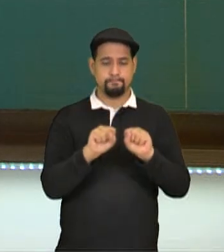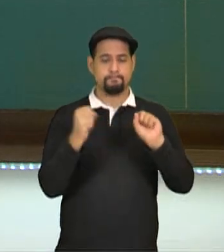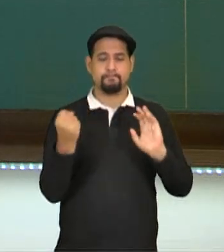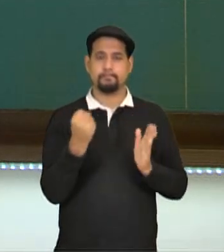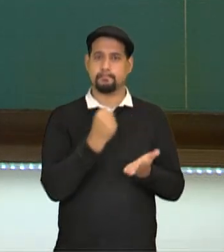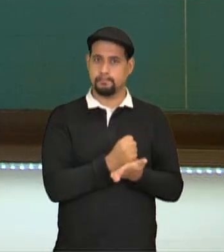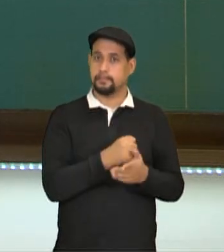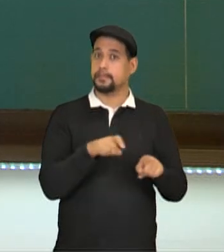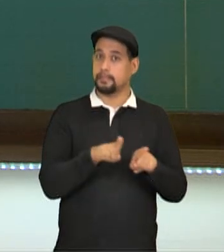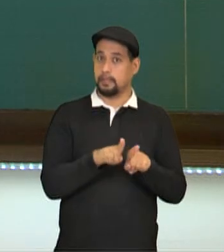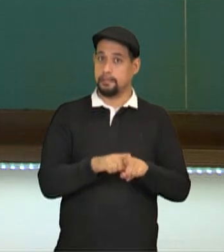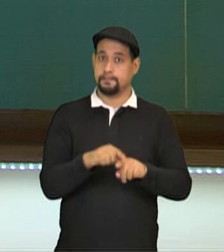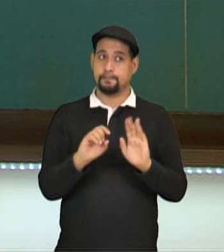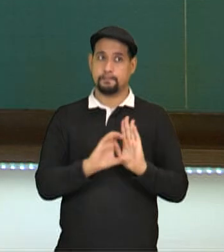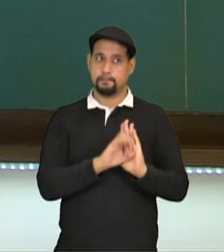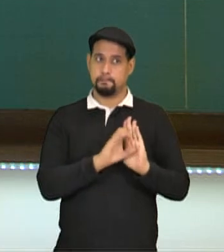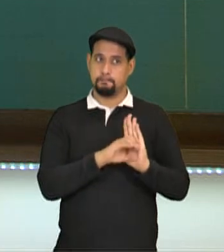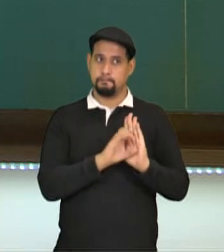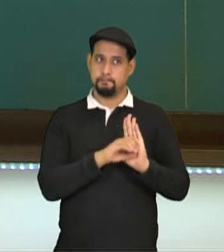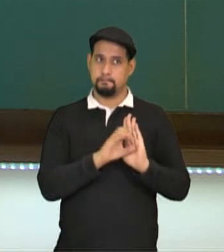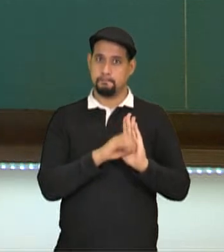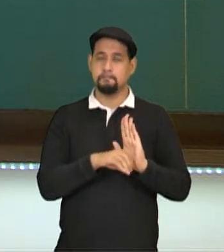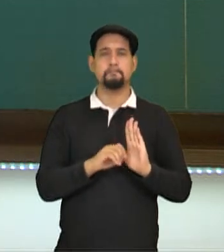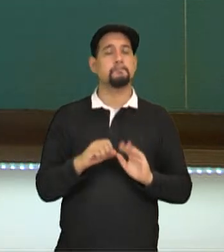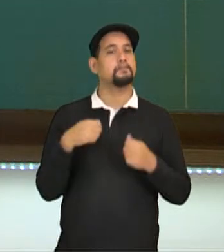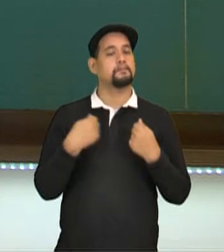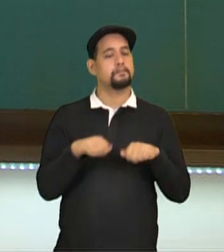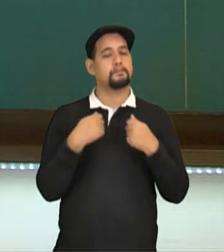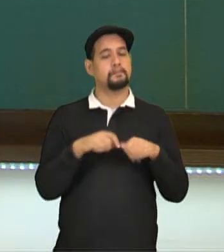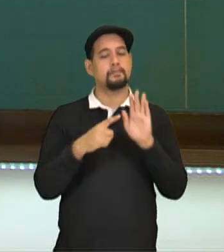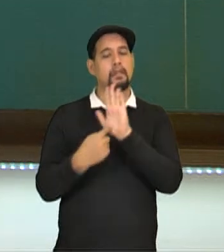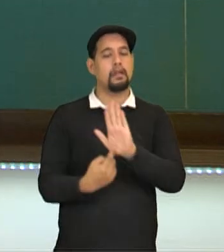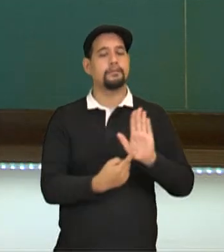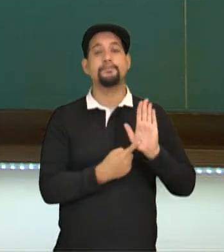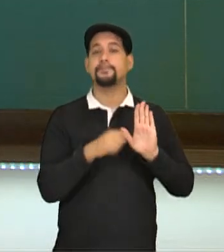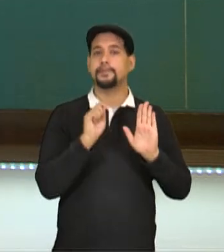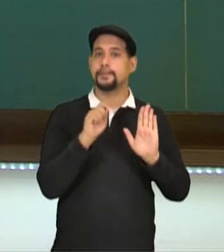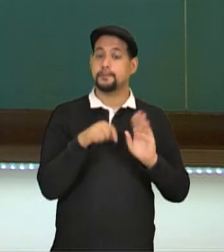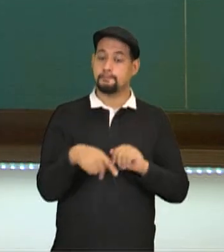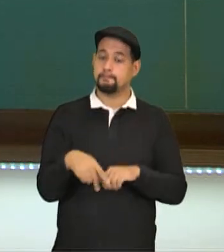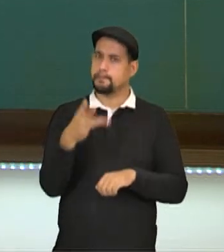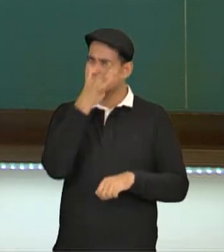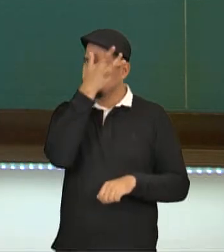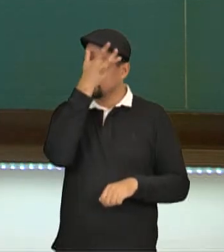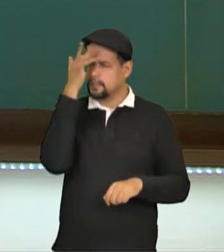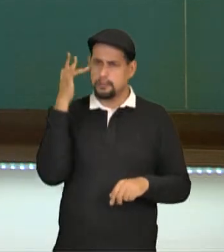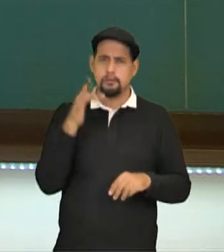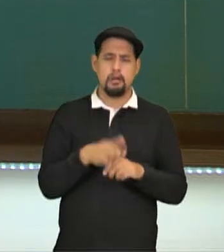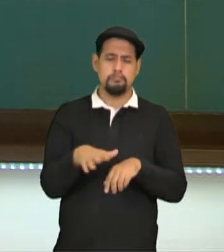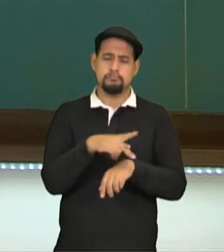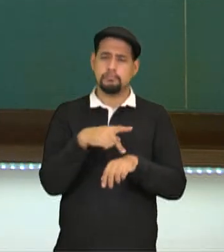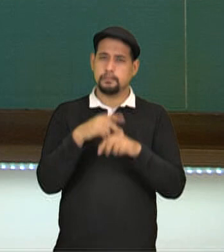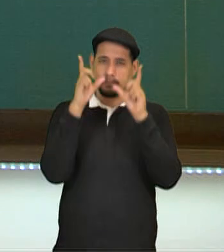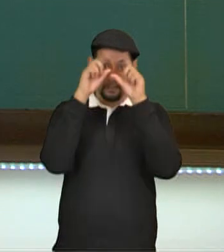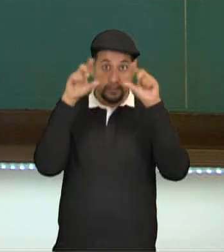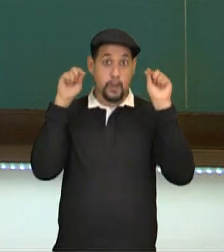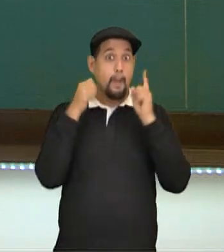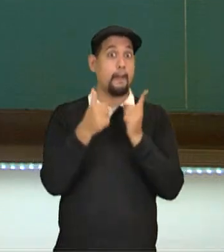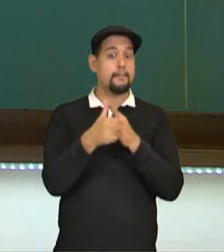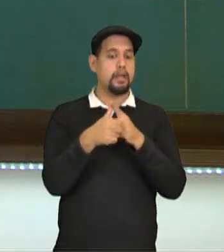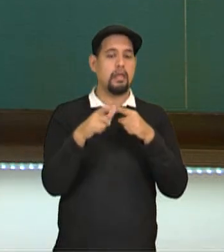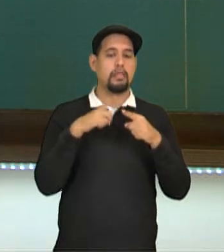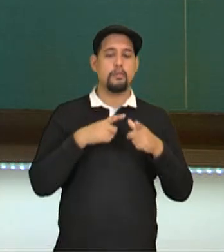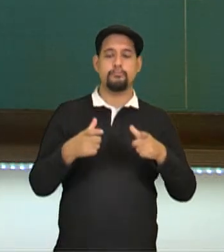na Idade Contemporânea. Vale destacar os gregos que foram os primeiros a ter uma escola